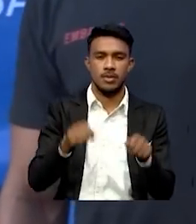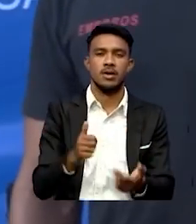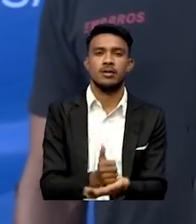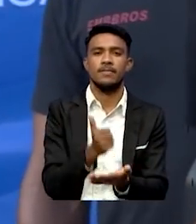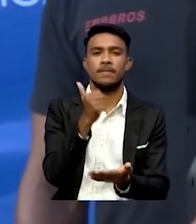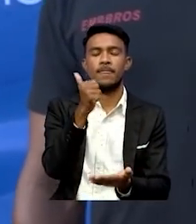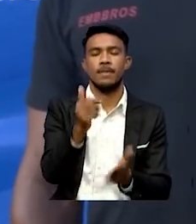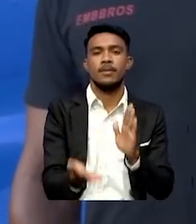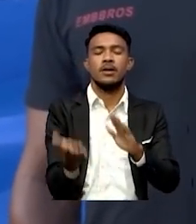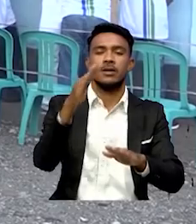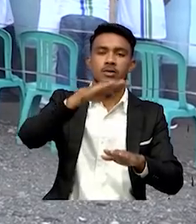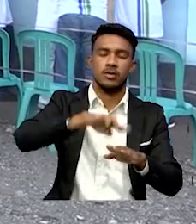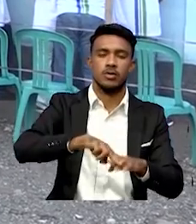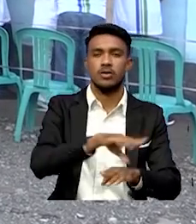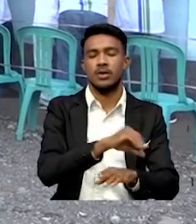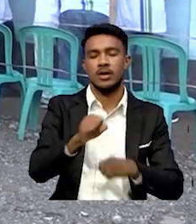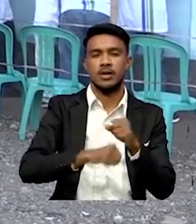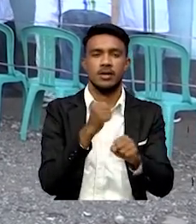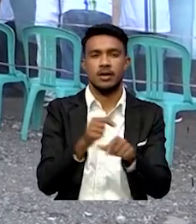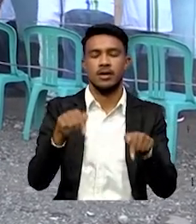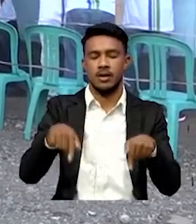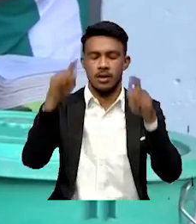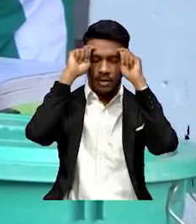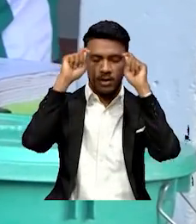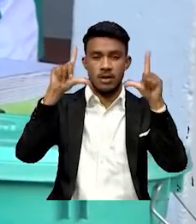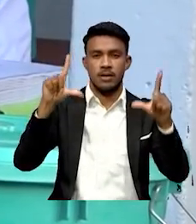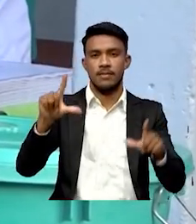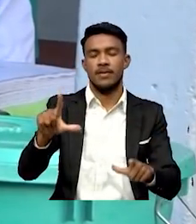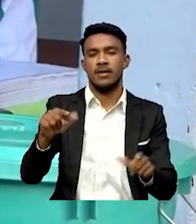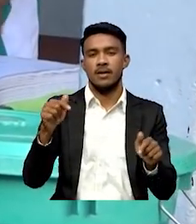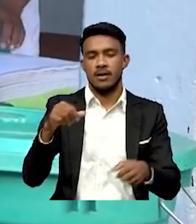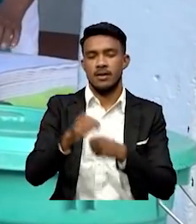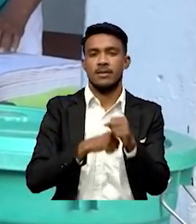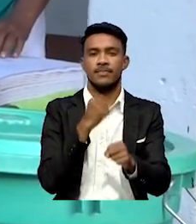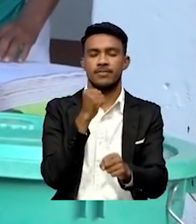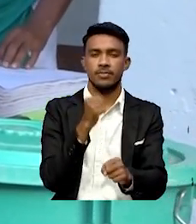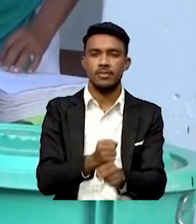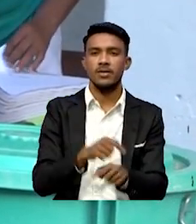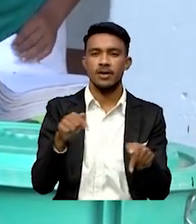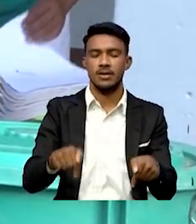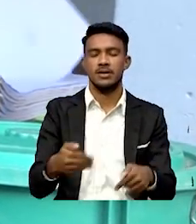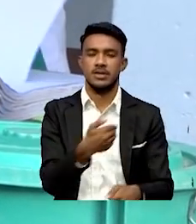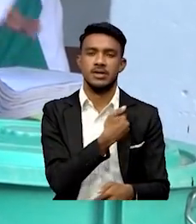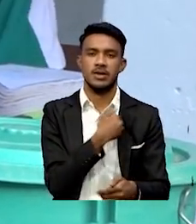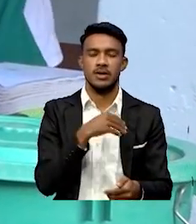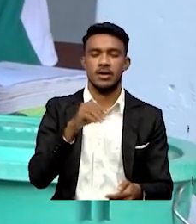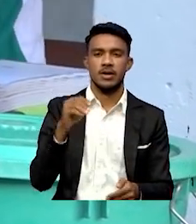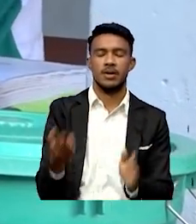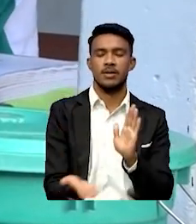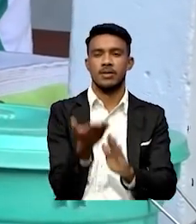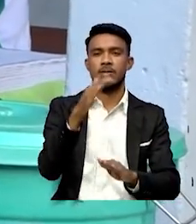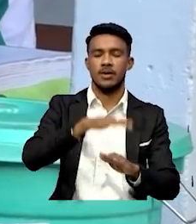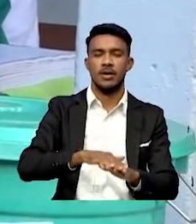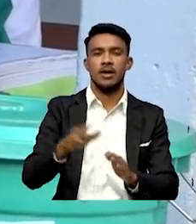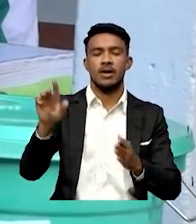absoluta eleição presidencial Tinangné, tamba votos nebe ia, será a maioria absoluta tuir lei eleitoral nebe ia. Tur